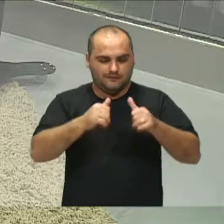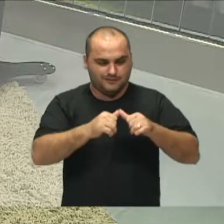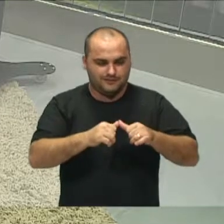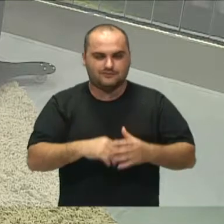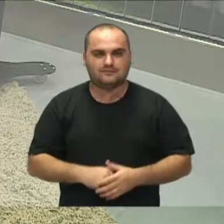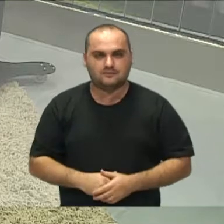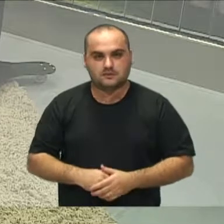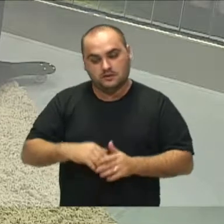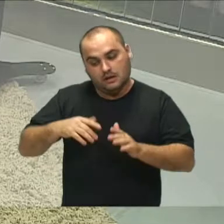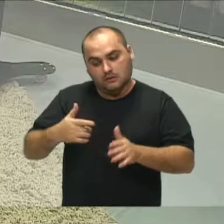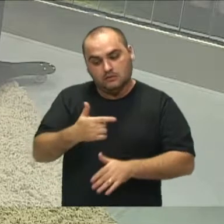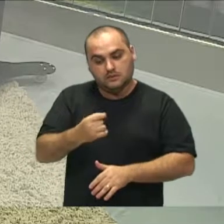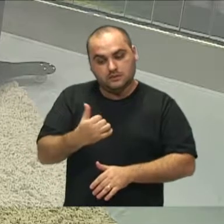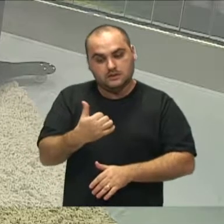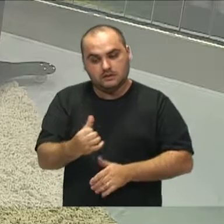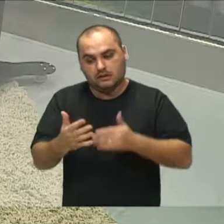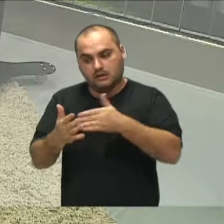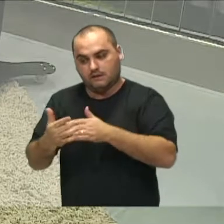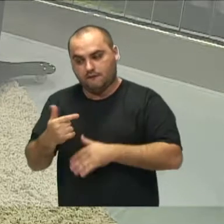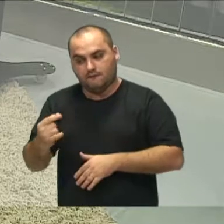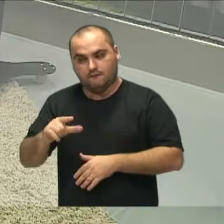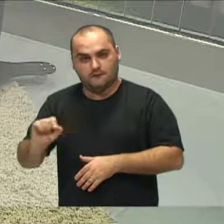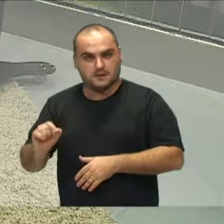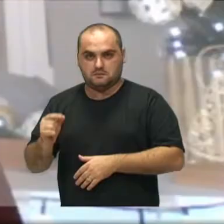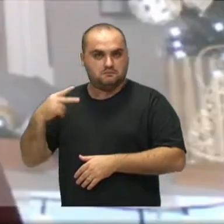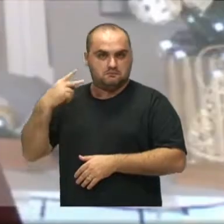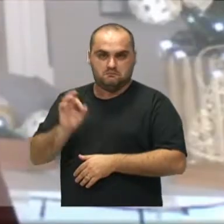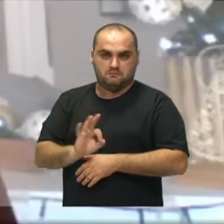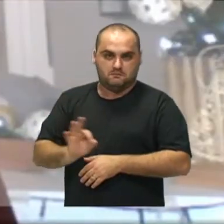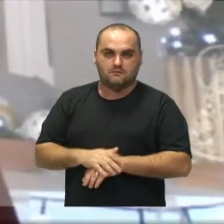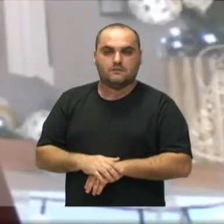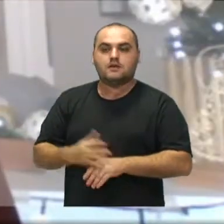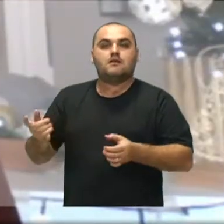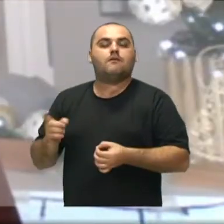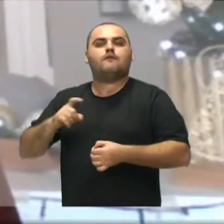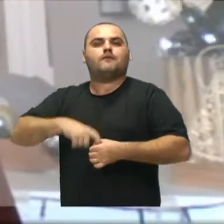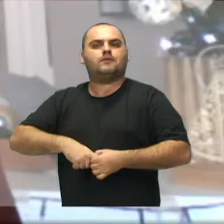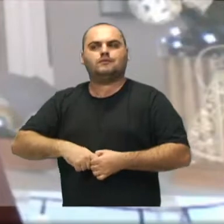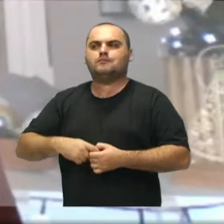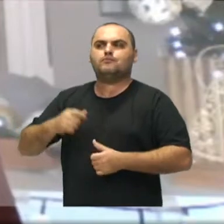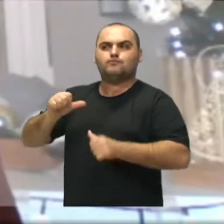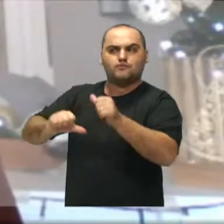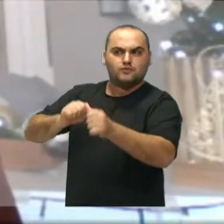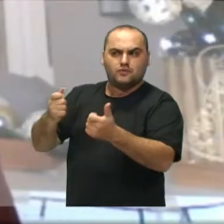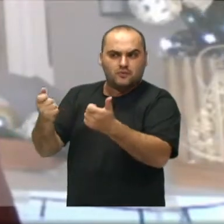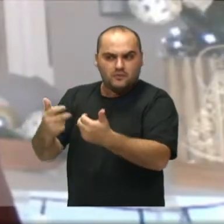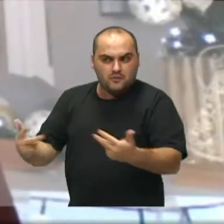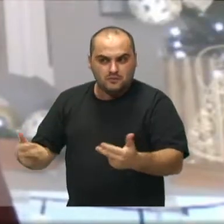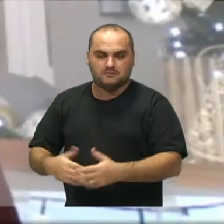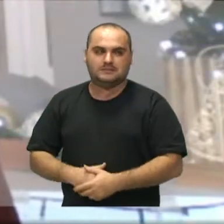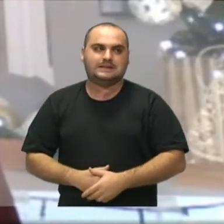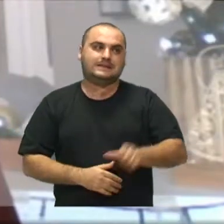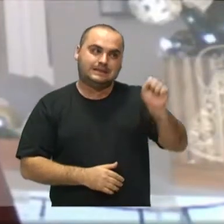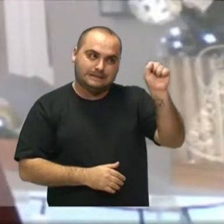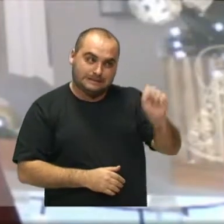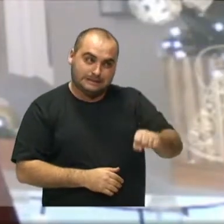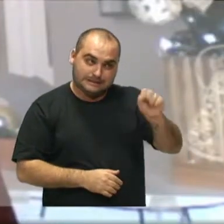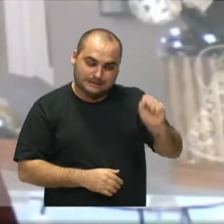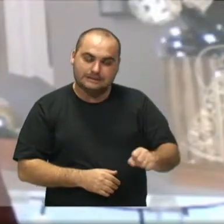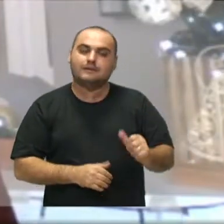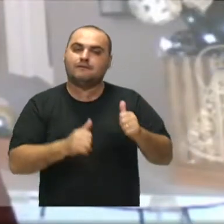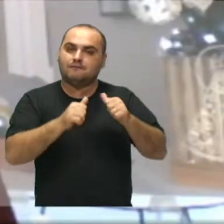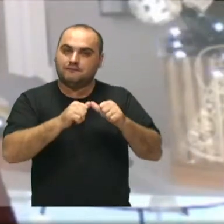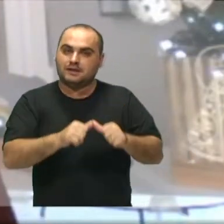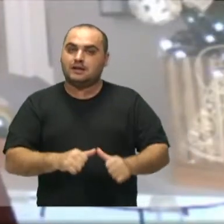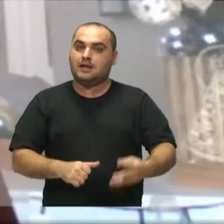para esse? Eu passei 4 anos fora da Câmara de Vereadores e do serviço público, né? Eu